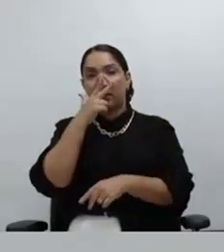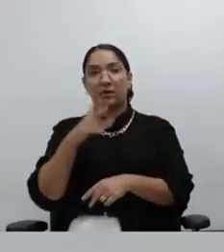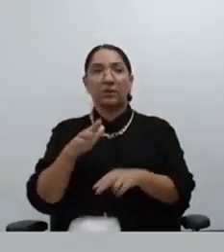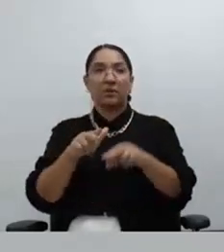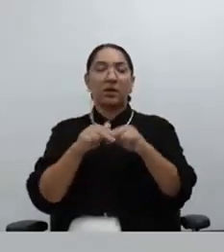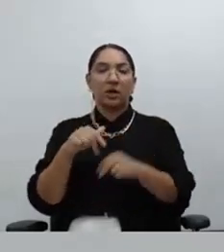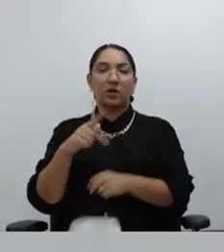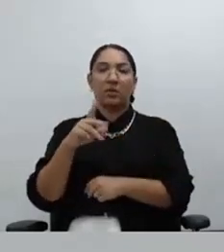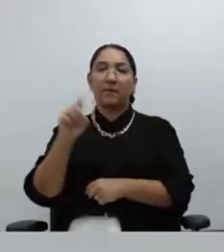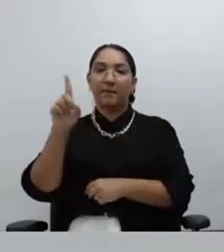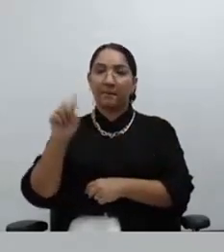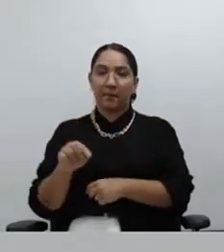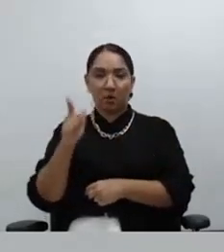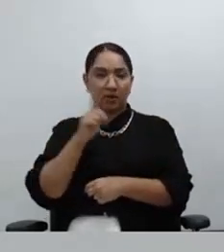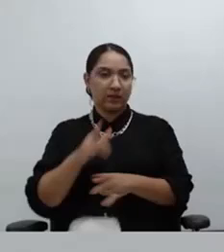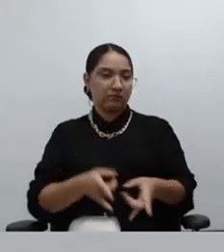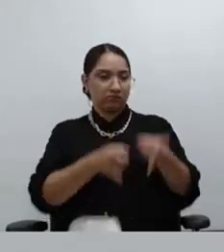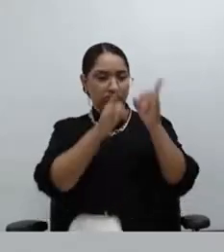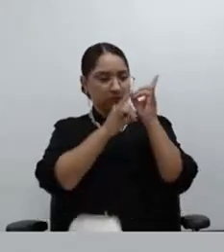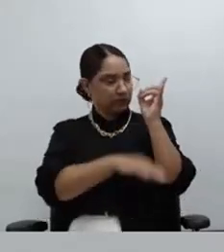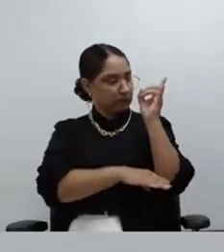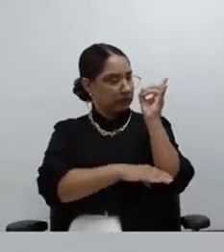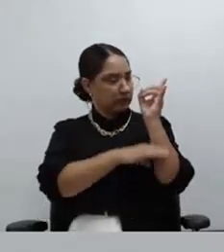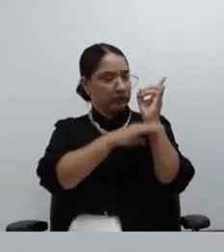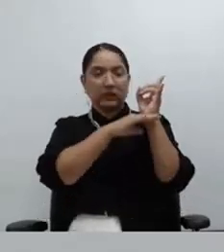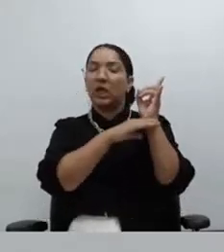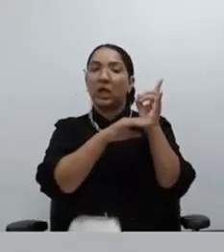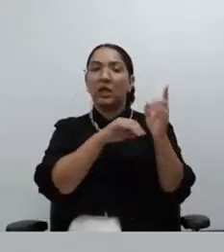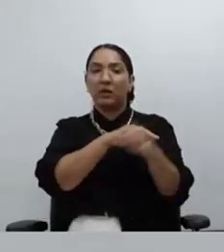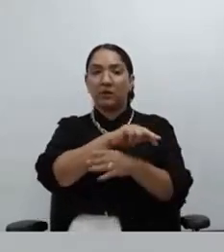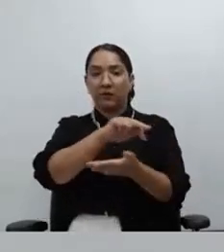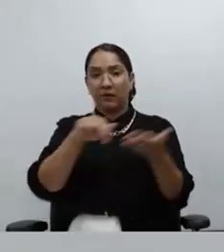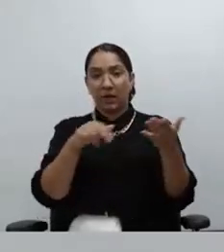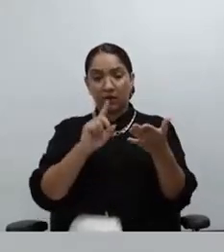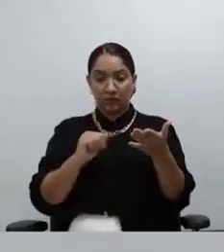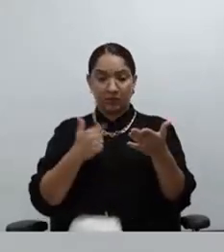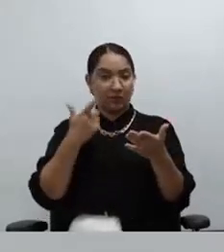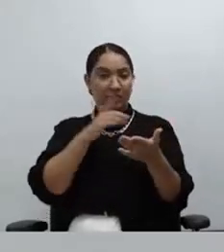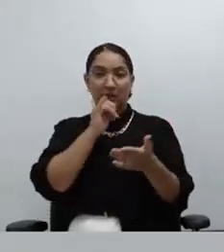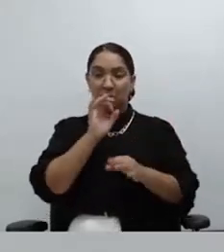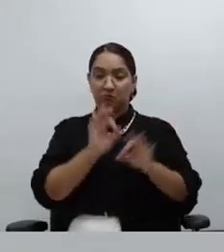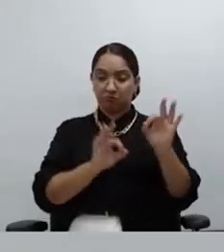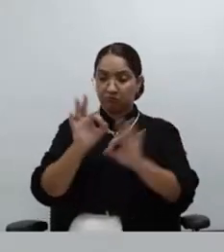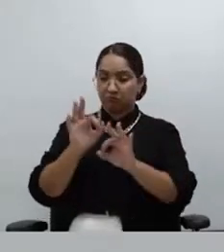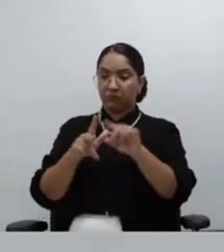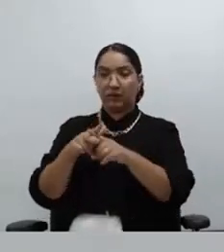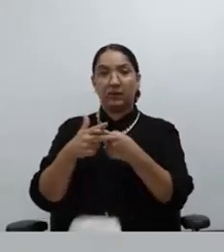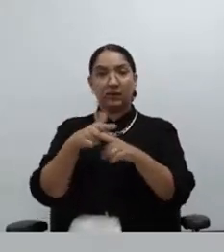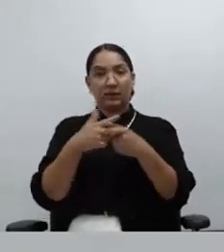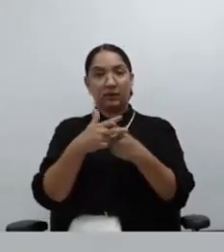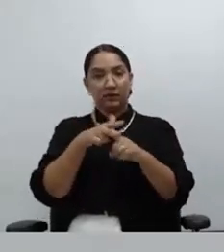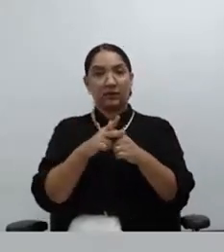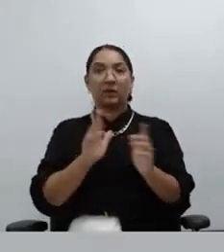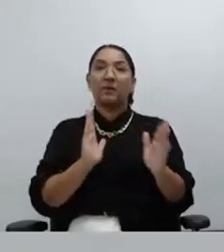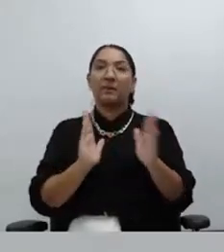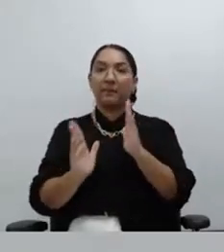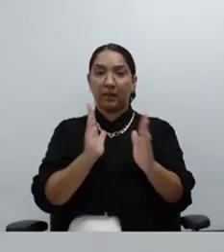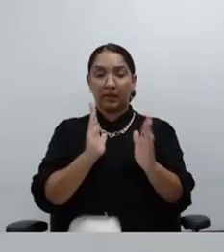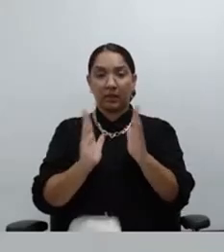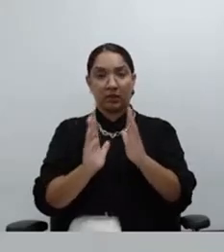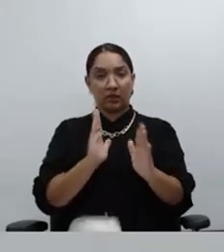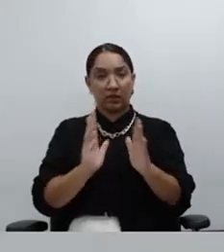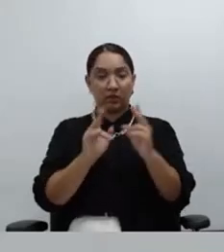pó as intervenções no prédio, que nós encaminharíamos no sentido de fazer as nossas sessões por um período